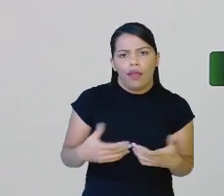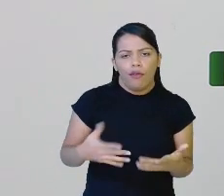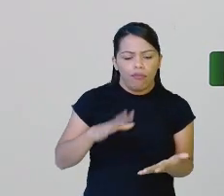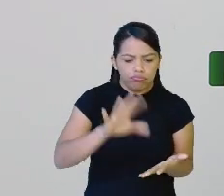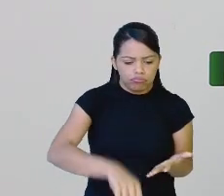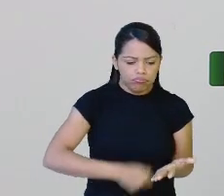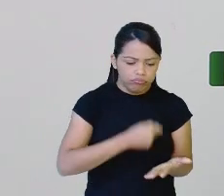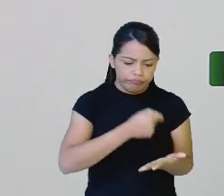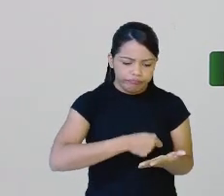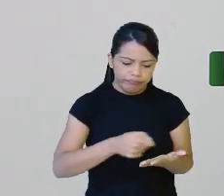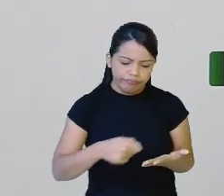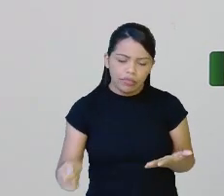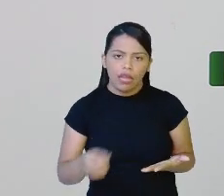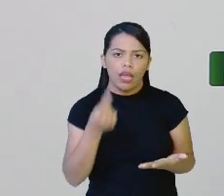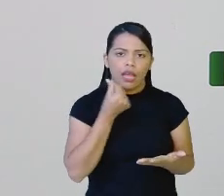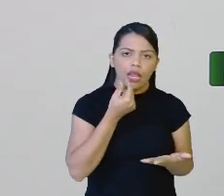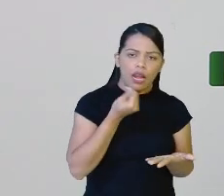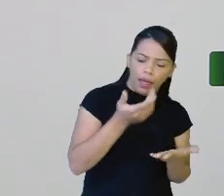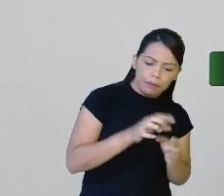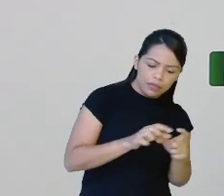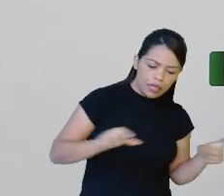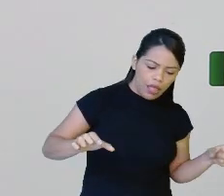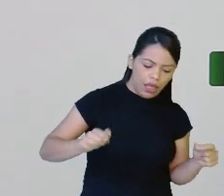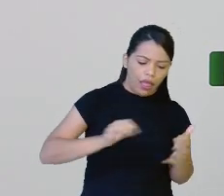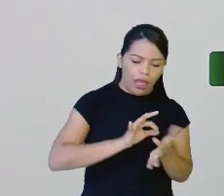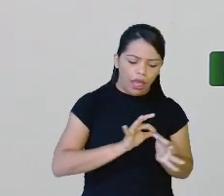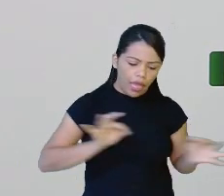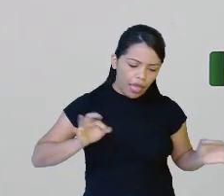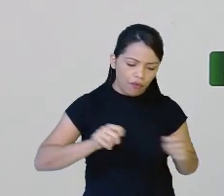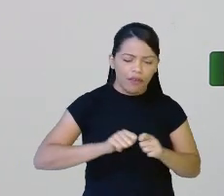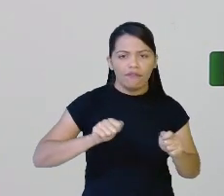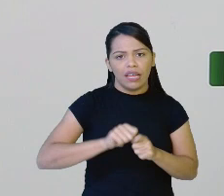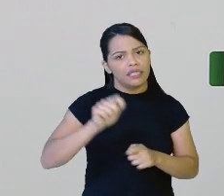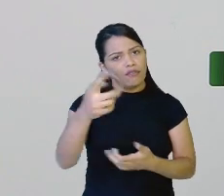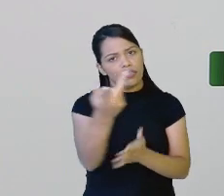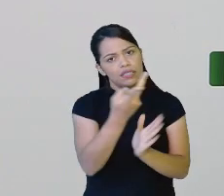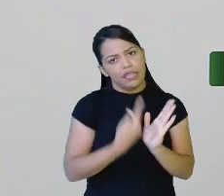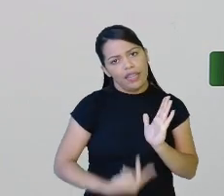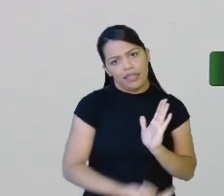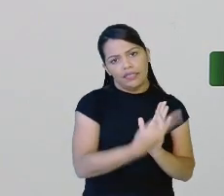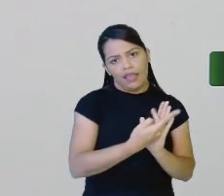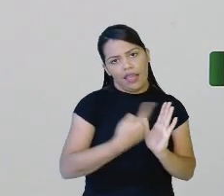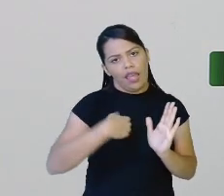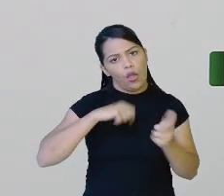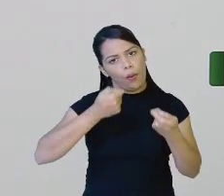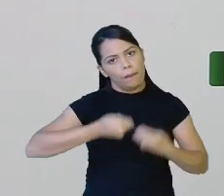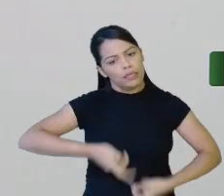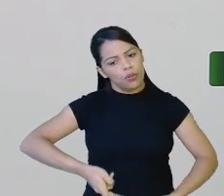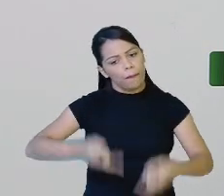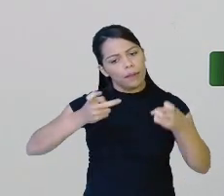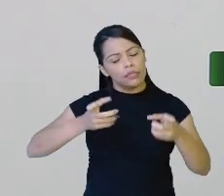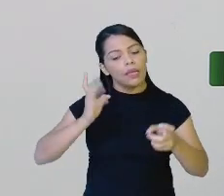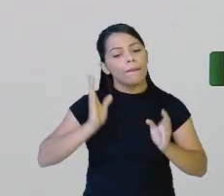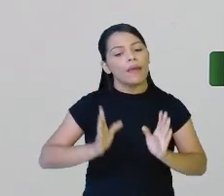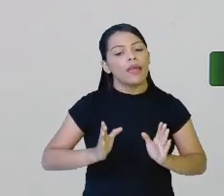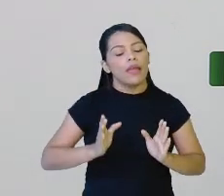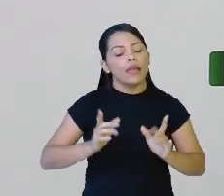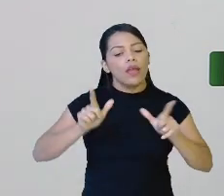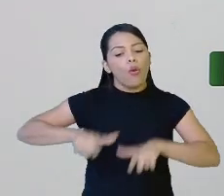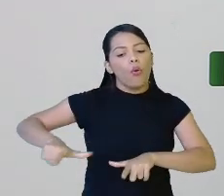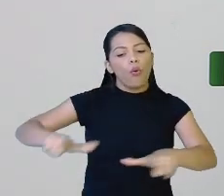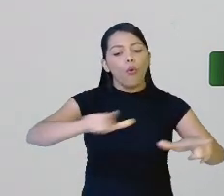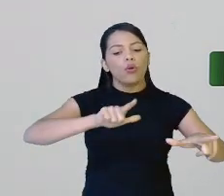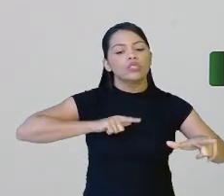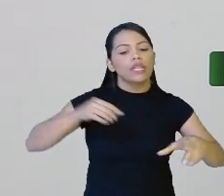fazer você desenhar. Eu preciso que você consiga perceber onde eu encontro o perímetro e onde eu